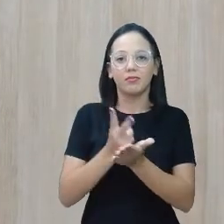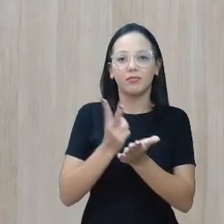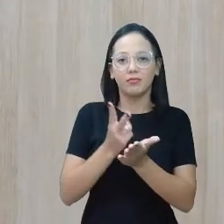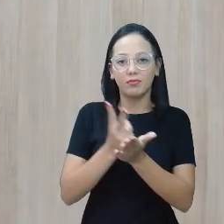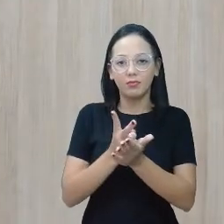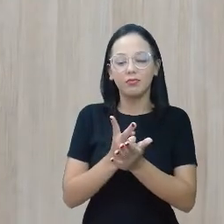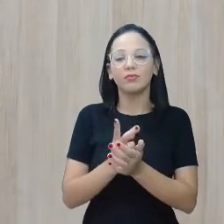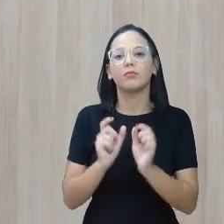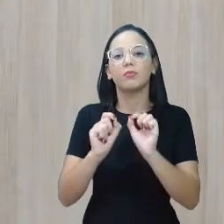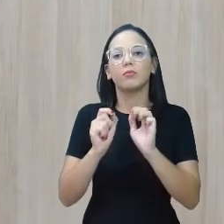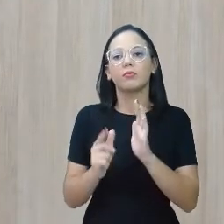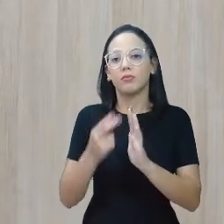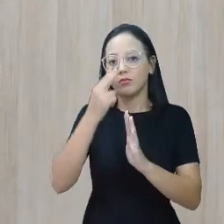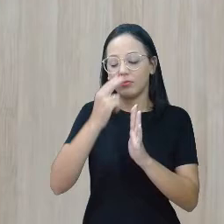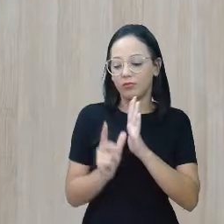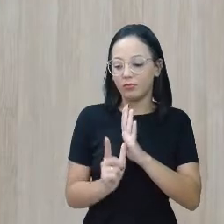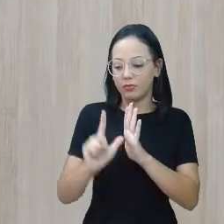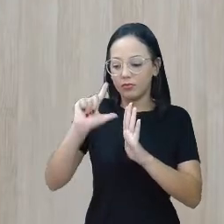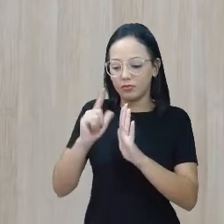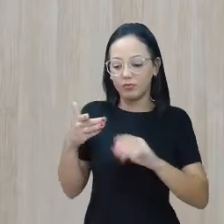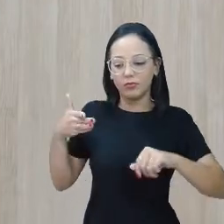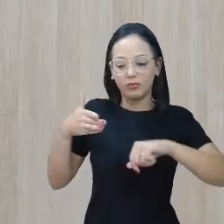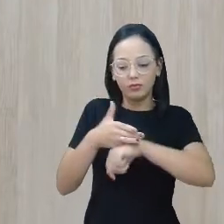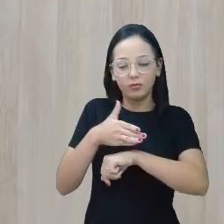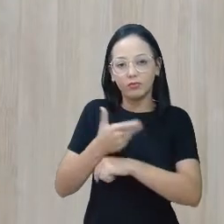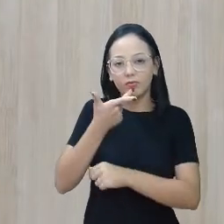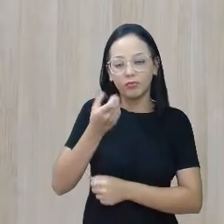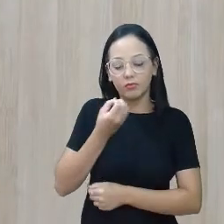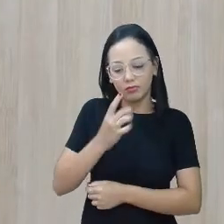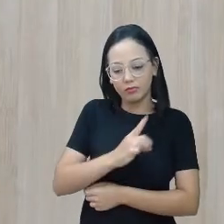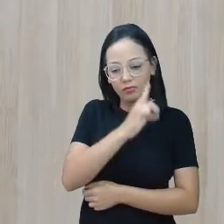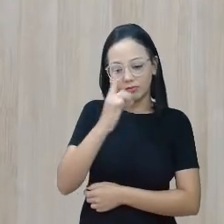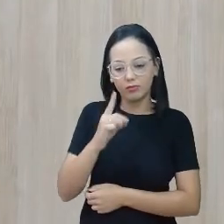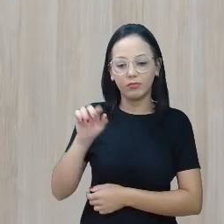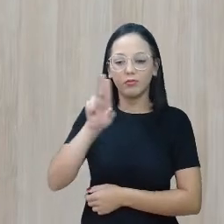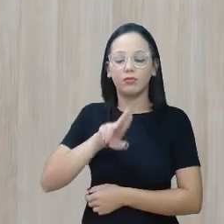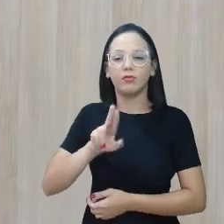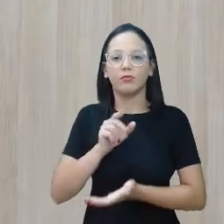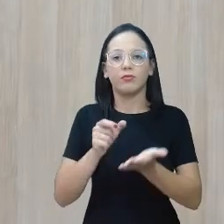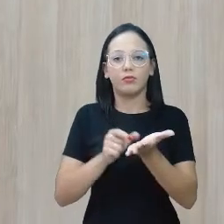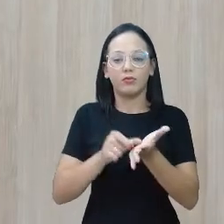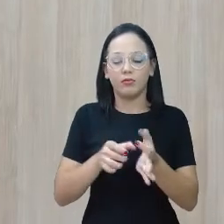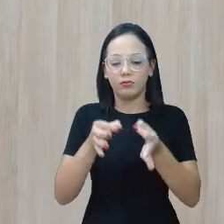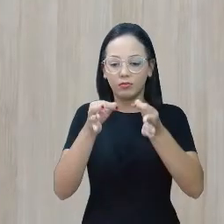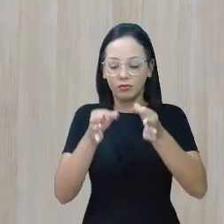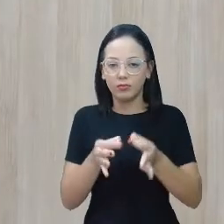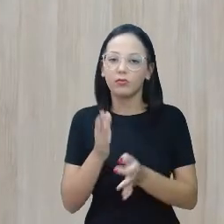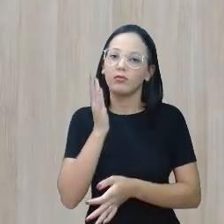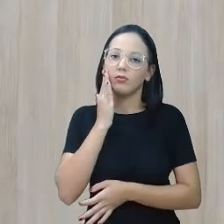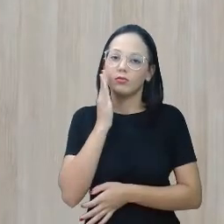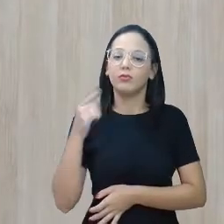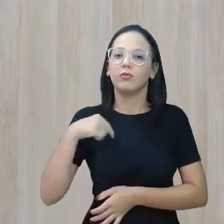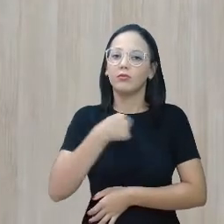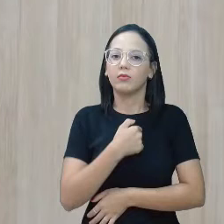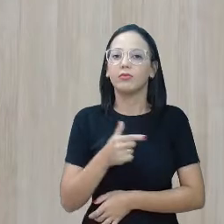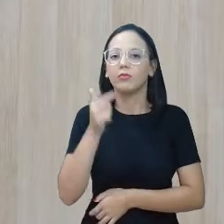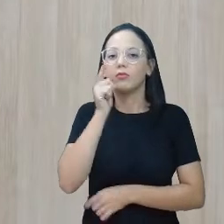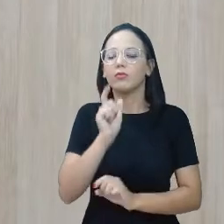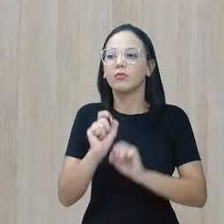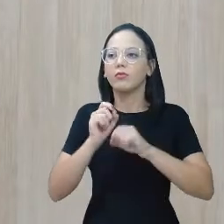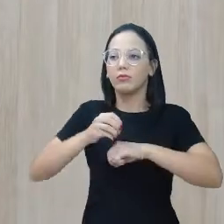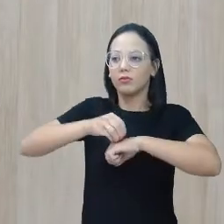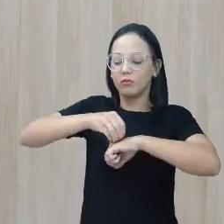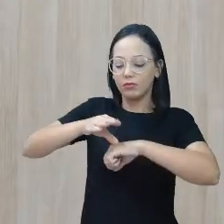pessoal já tá aí, antes mesmo da gente chegar, dando bom dia, e utiliza aí do aplicativo da maneira correta para que a gente consiga transmitir